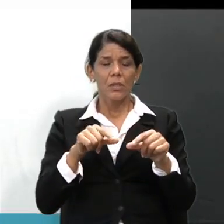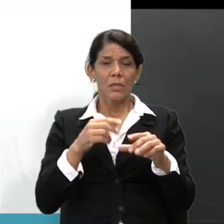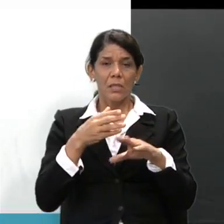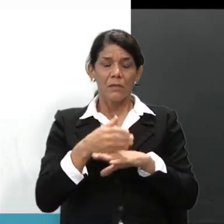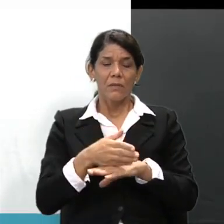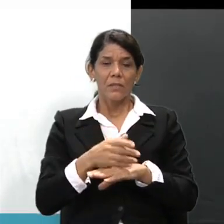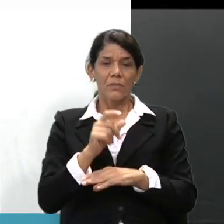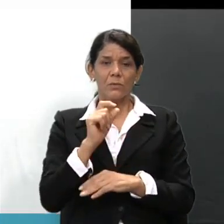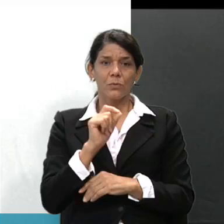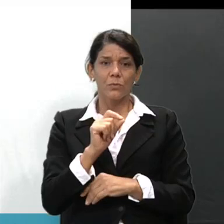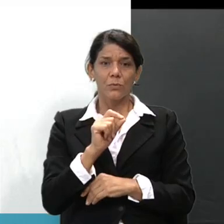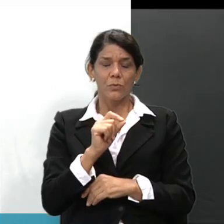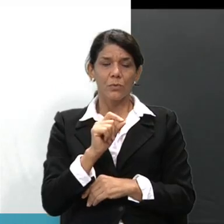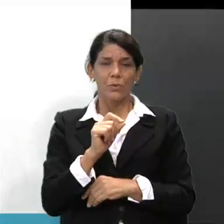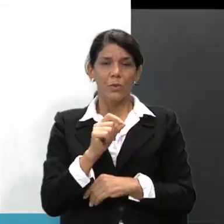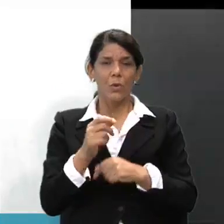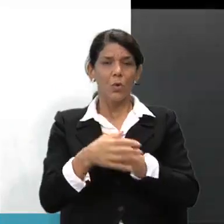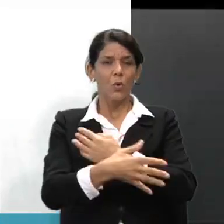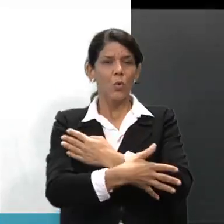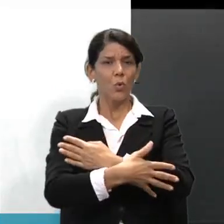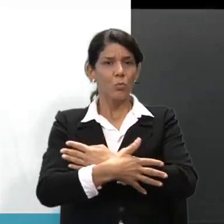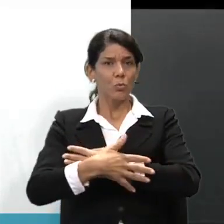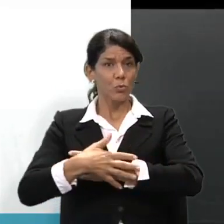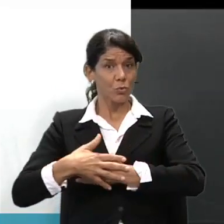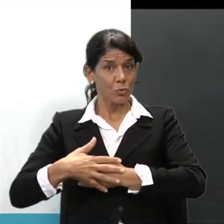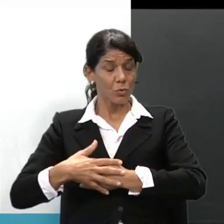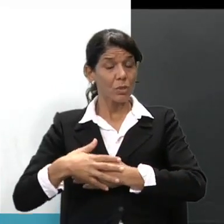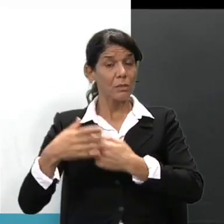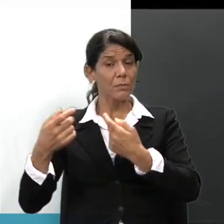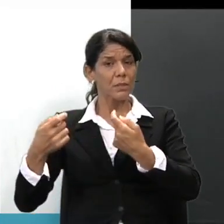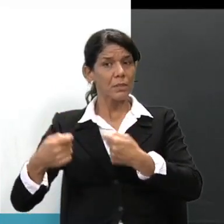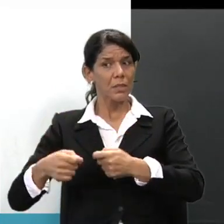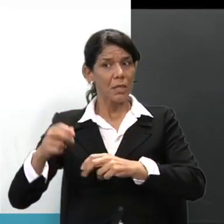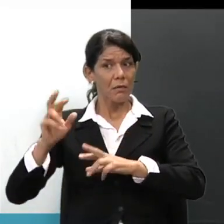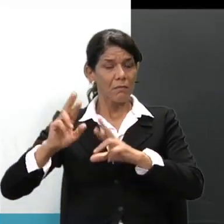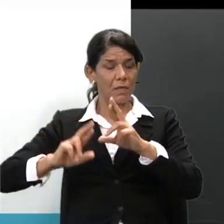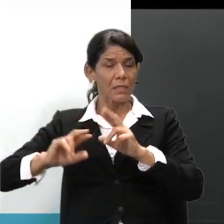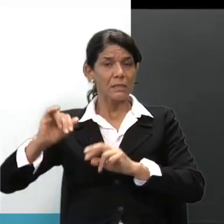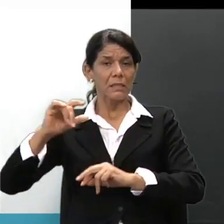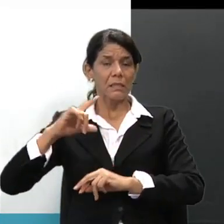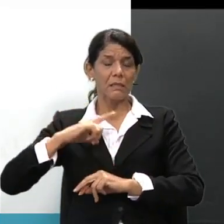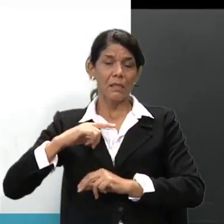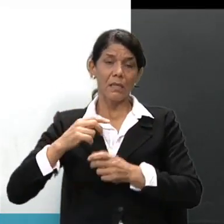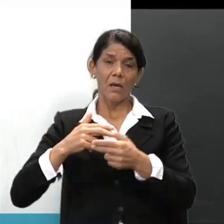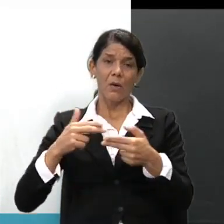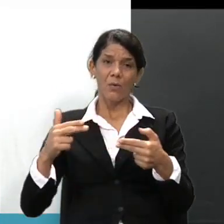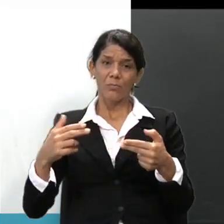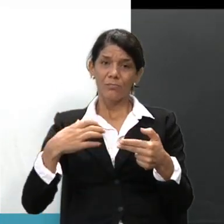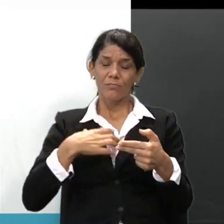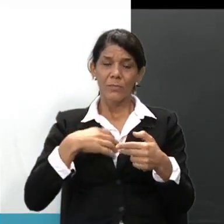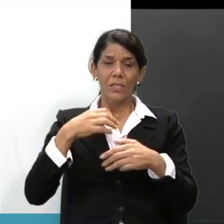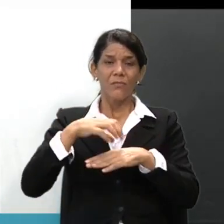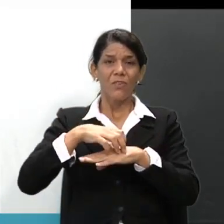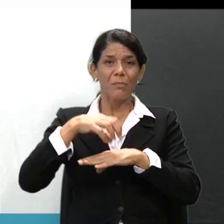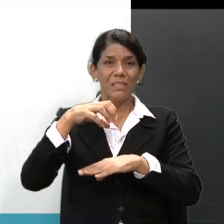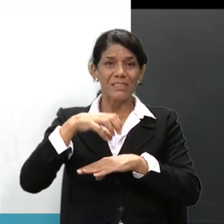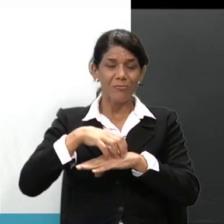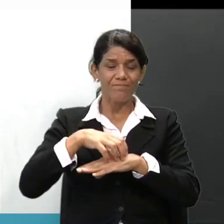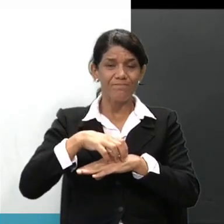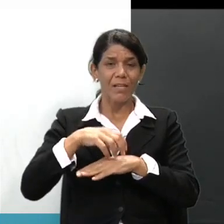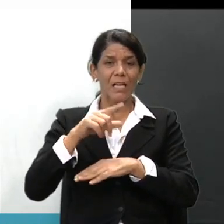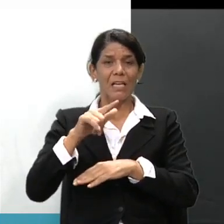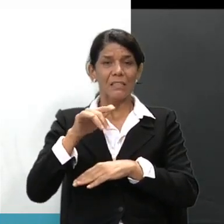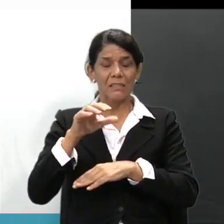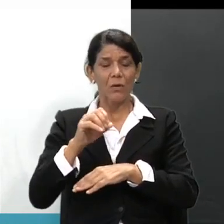da identificação dos músculos citados e deve-se avaliar se existe algum sinal de inflamação,